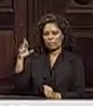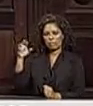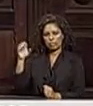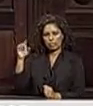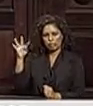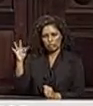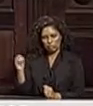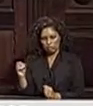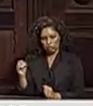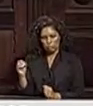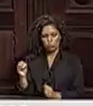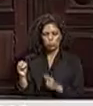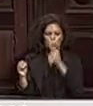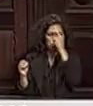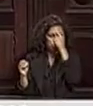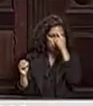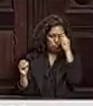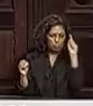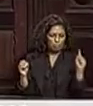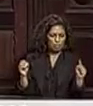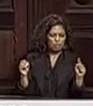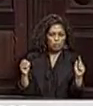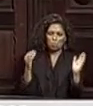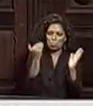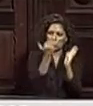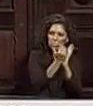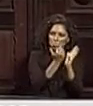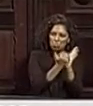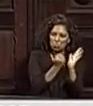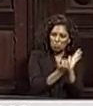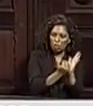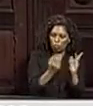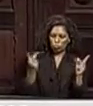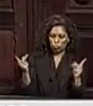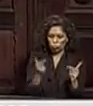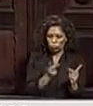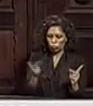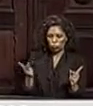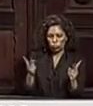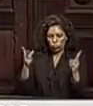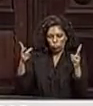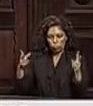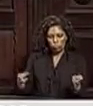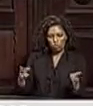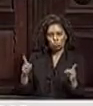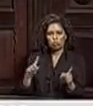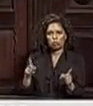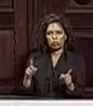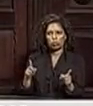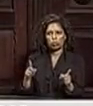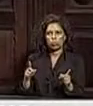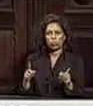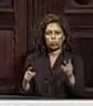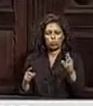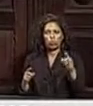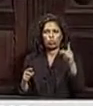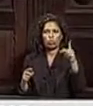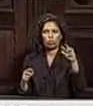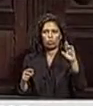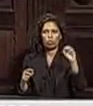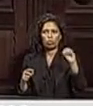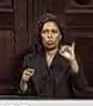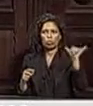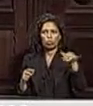deputado André Ciliano, mas é evidente, deputado Luiz Paulo, mas é evidente que o projeto, na minha opinião, é menos